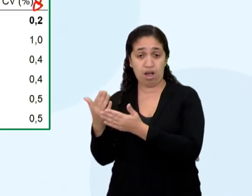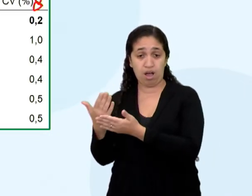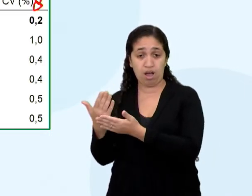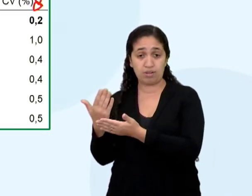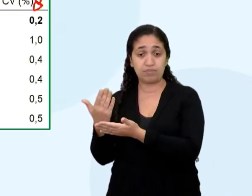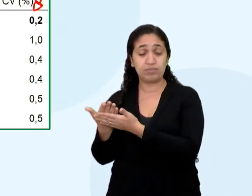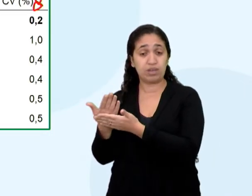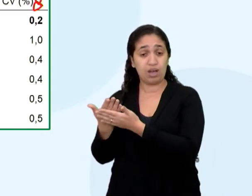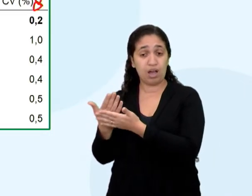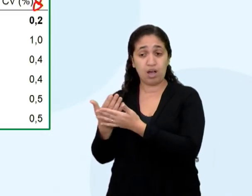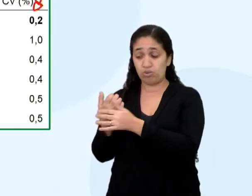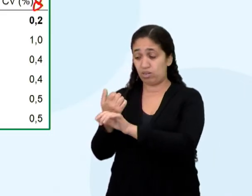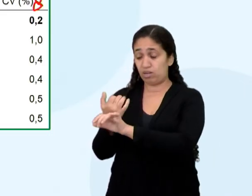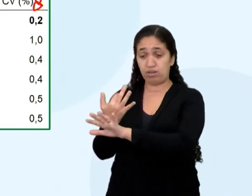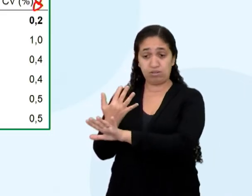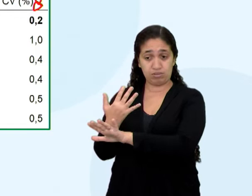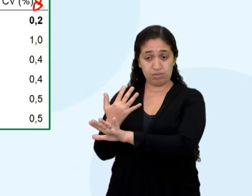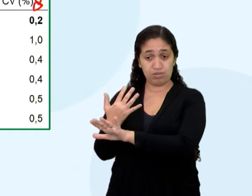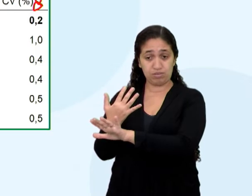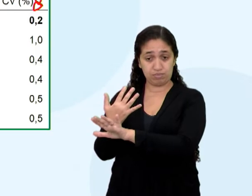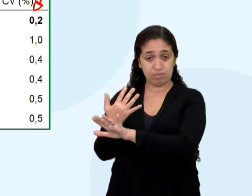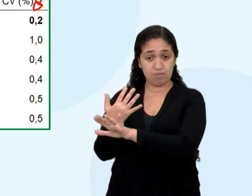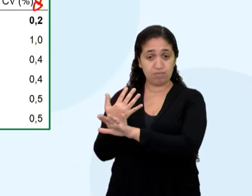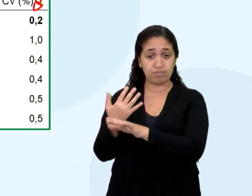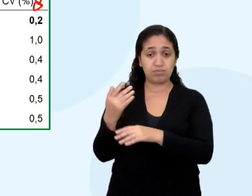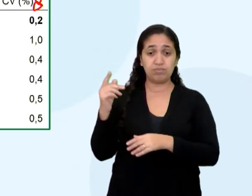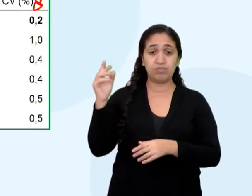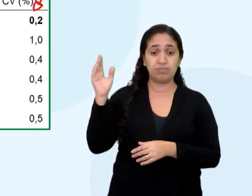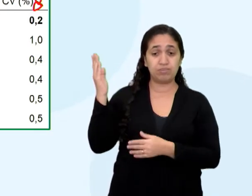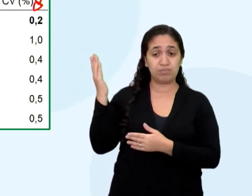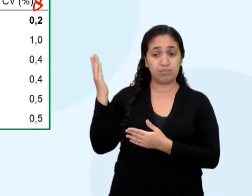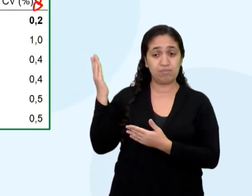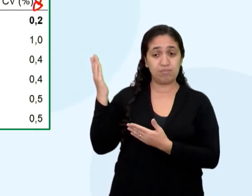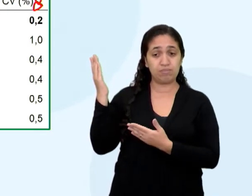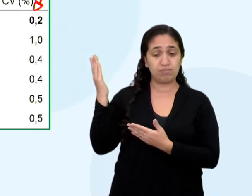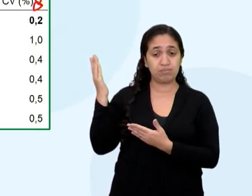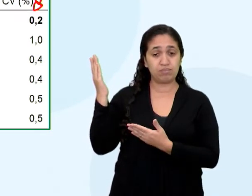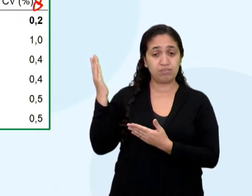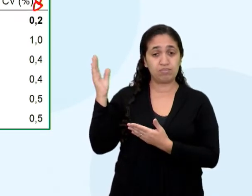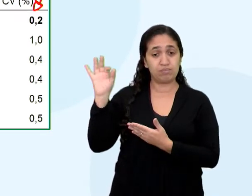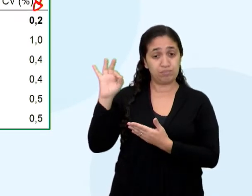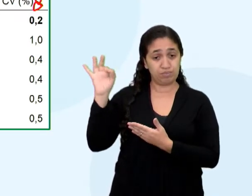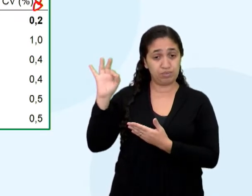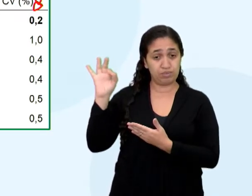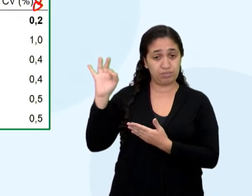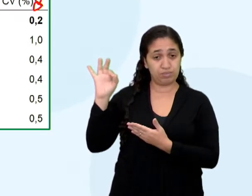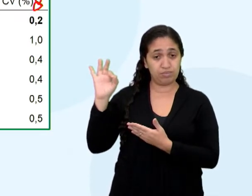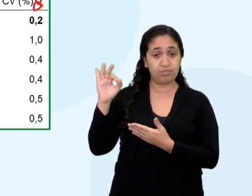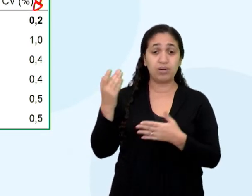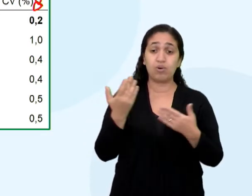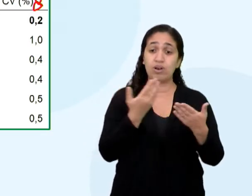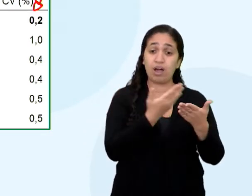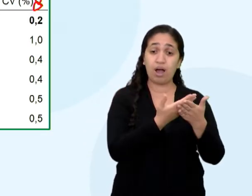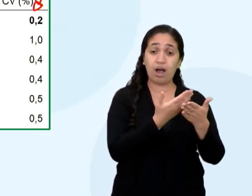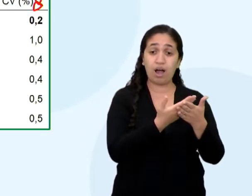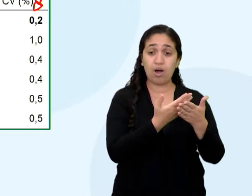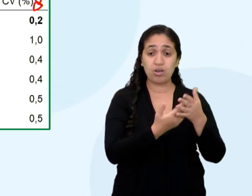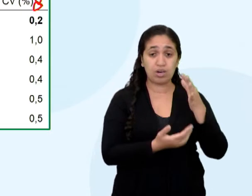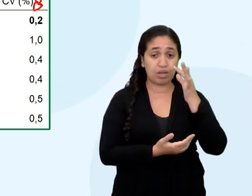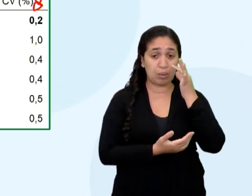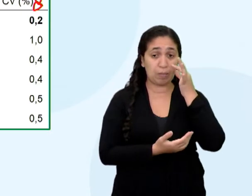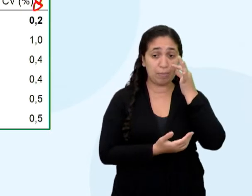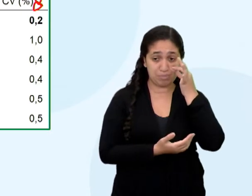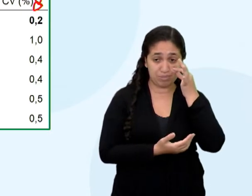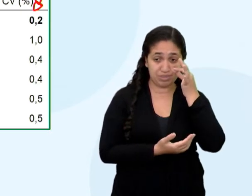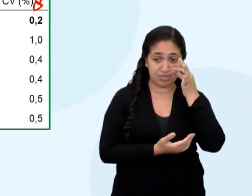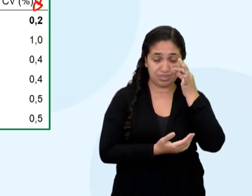de variação aqui também e temos um coeficiente de variação também nas aulas presenciais normais, tá ok? Então